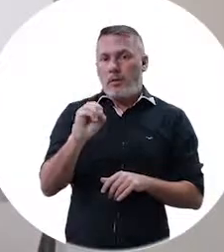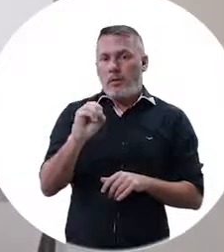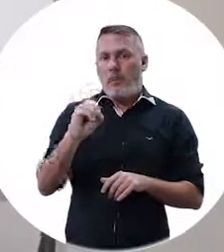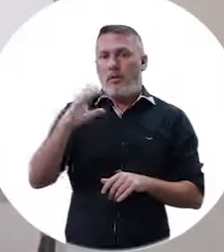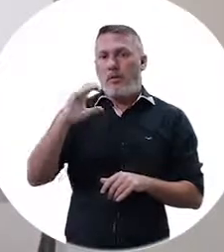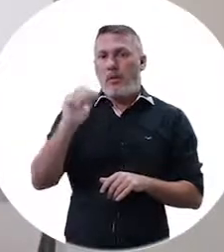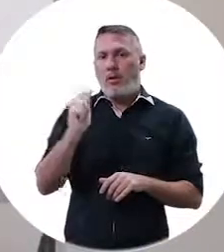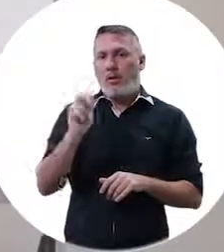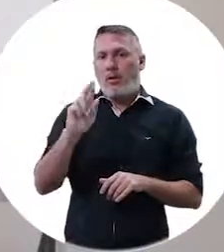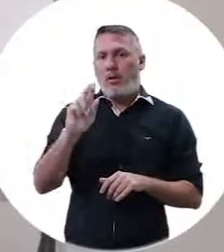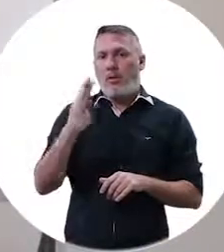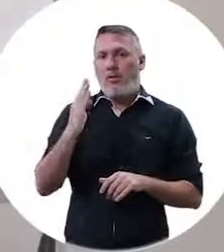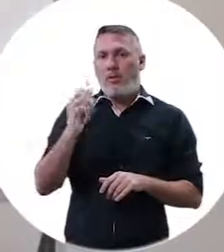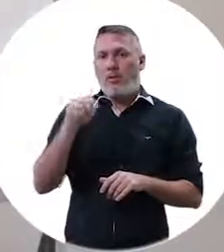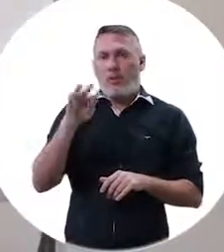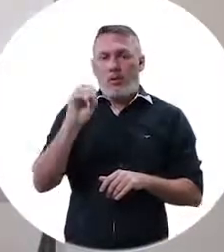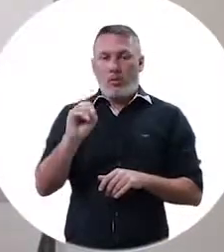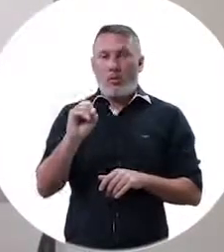hidrocarbonetos.